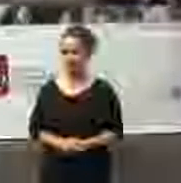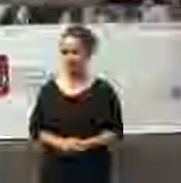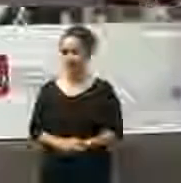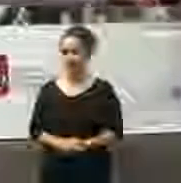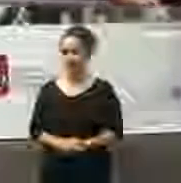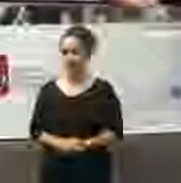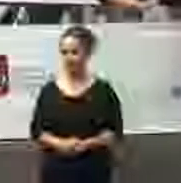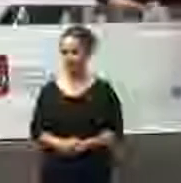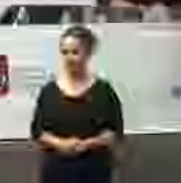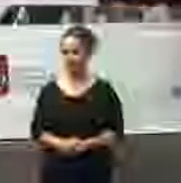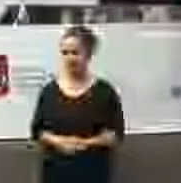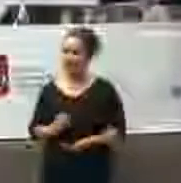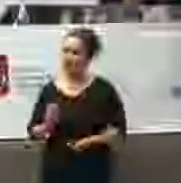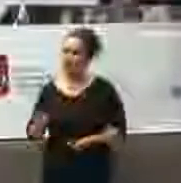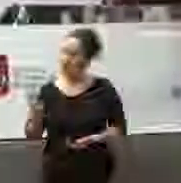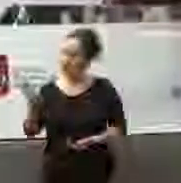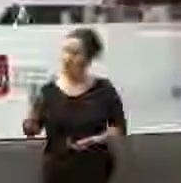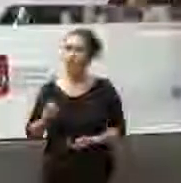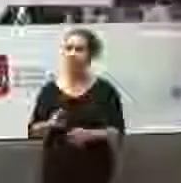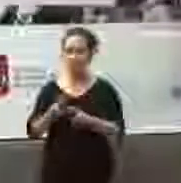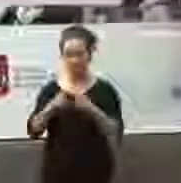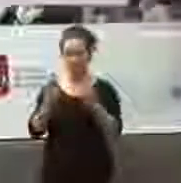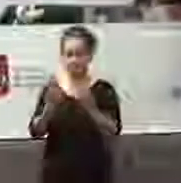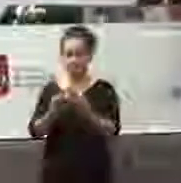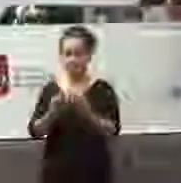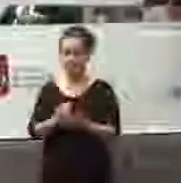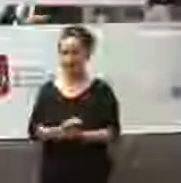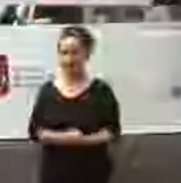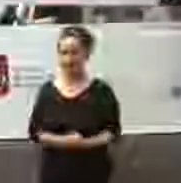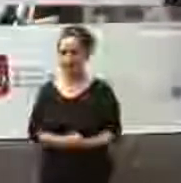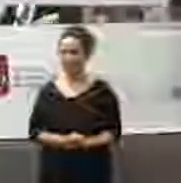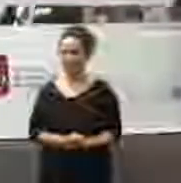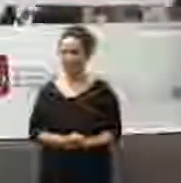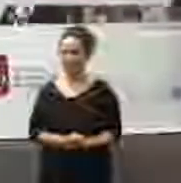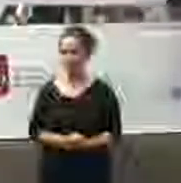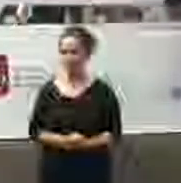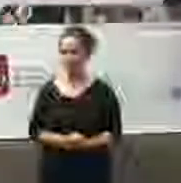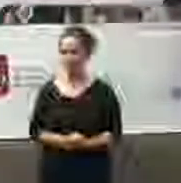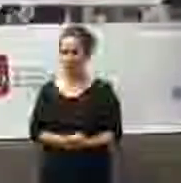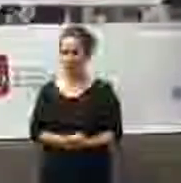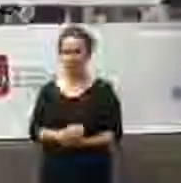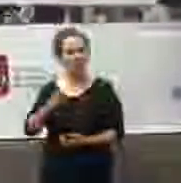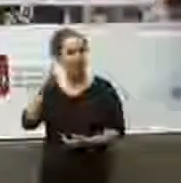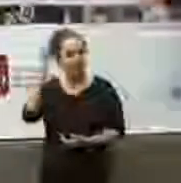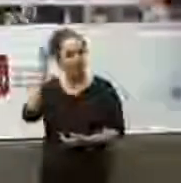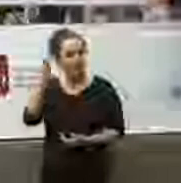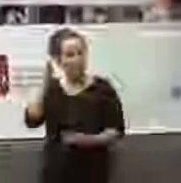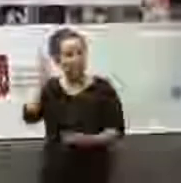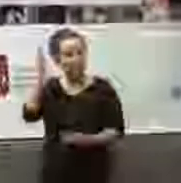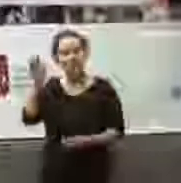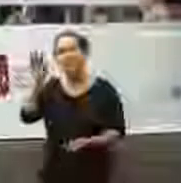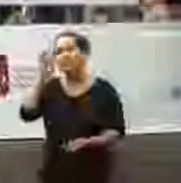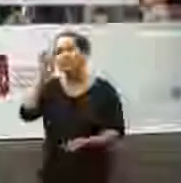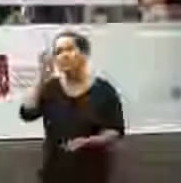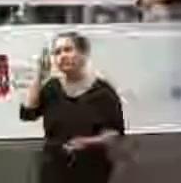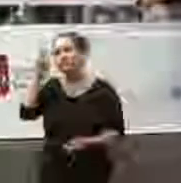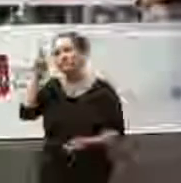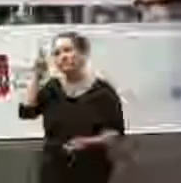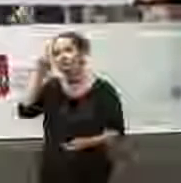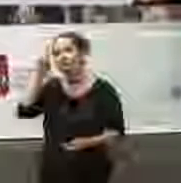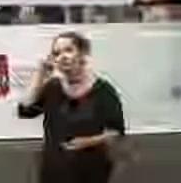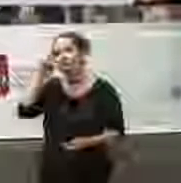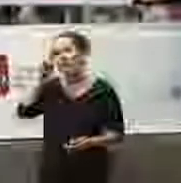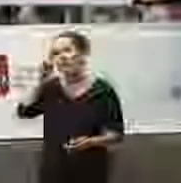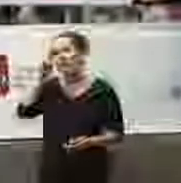dando prosseguimento ao seminário reflexões sobre a